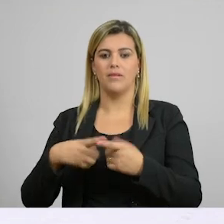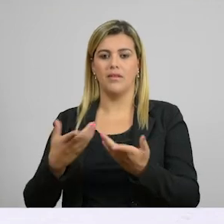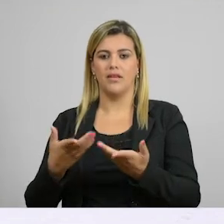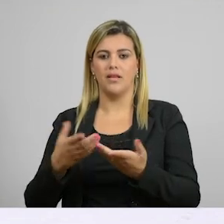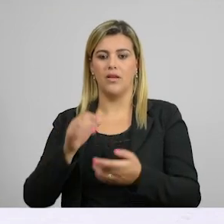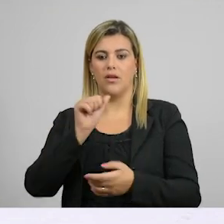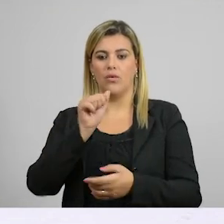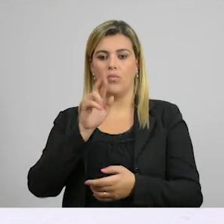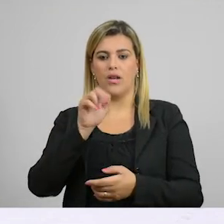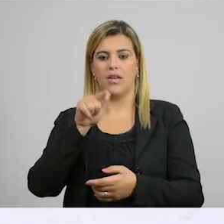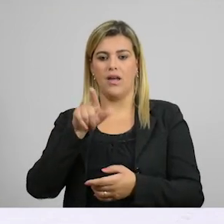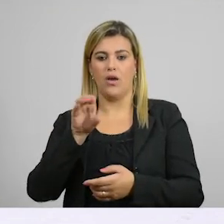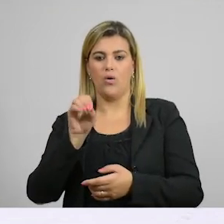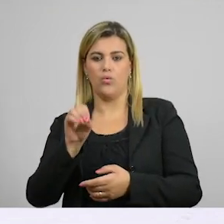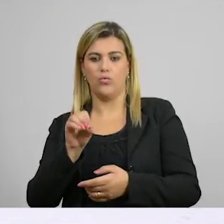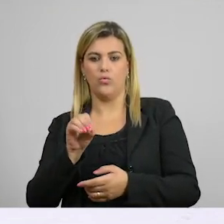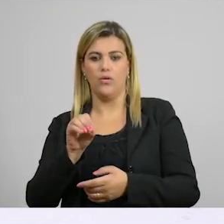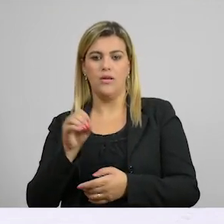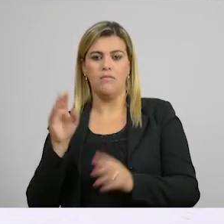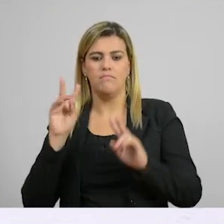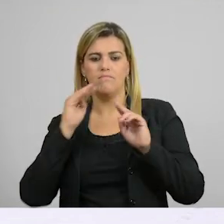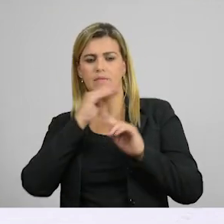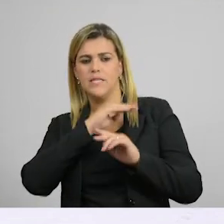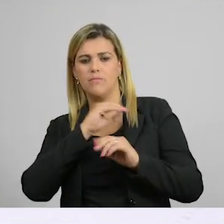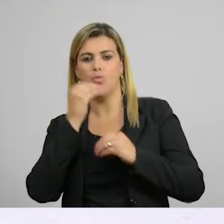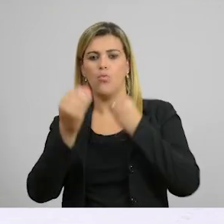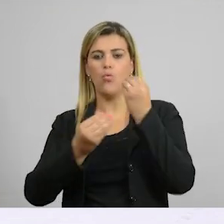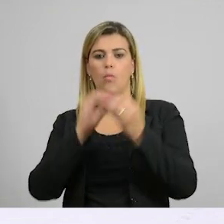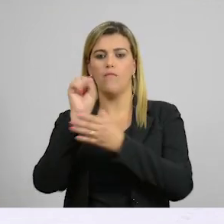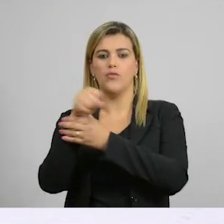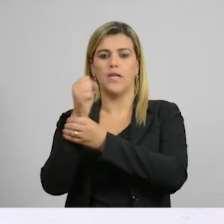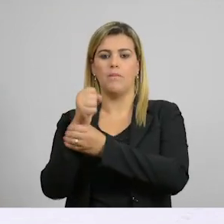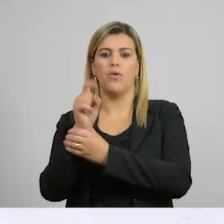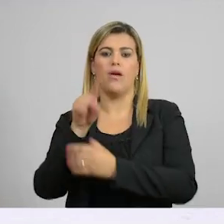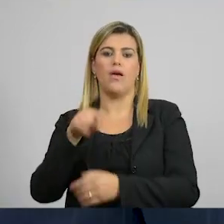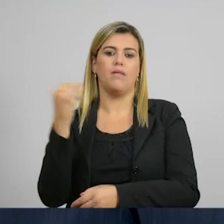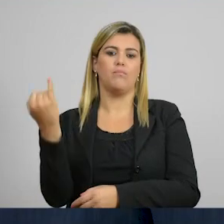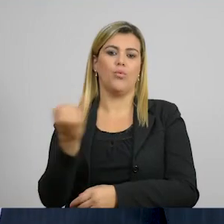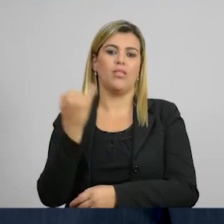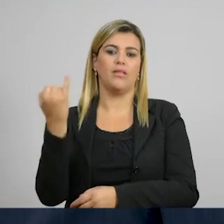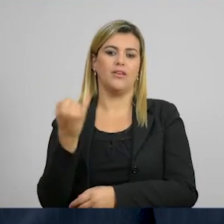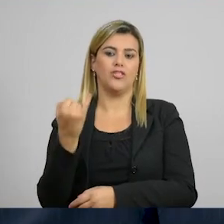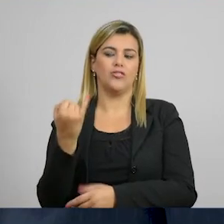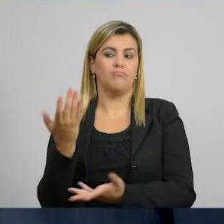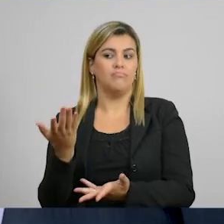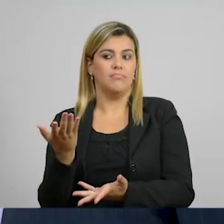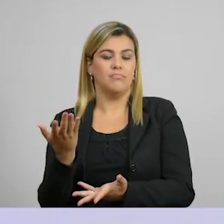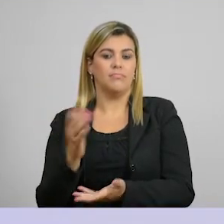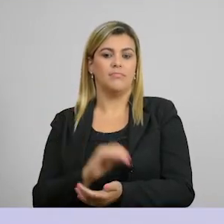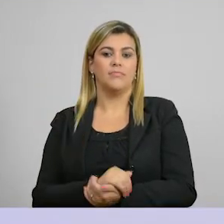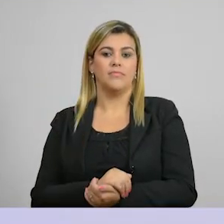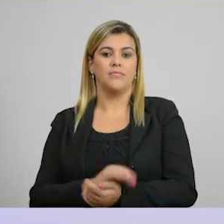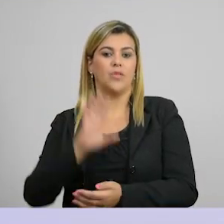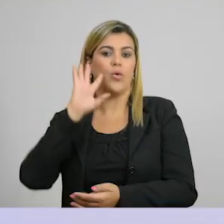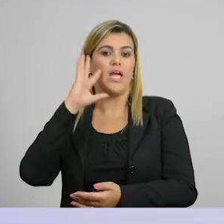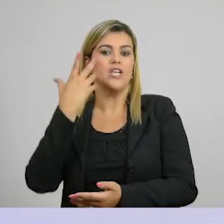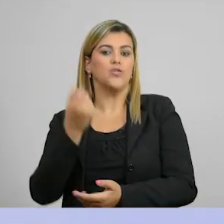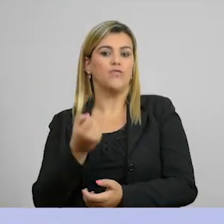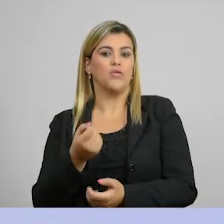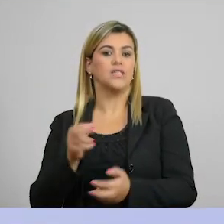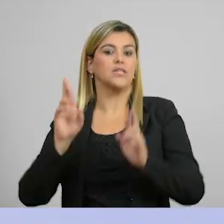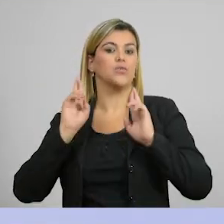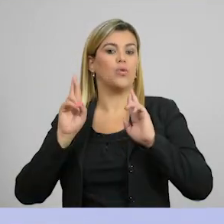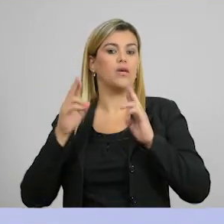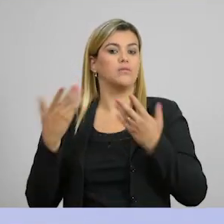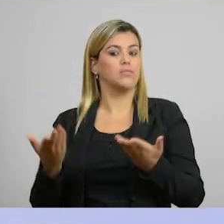de fato, o Arnaldo Prieto entendeu como o fisioterapeuta é importante. Sim. Tomou para si